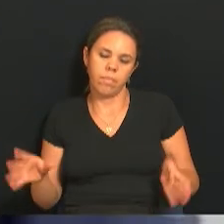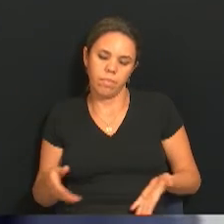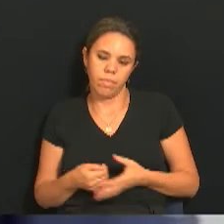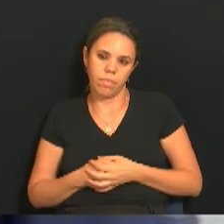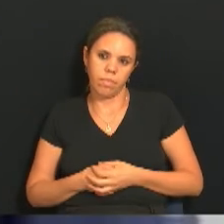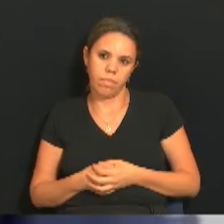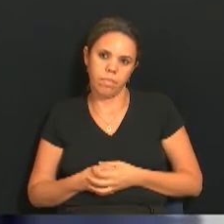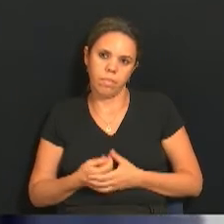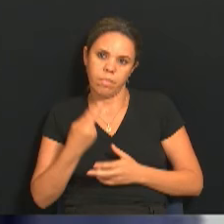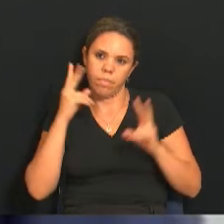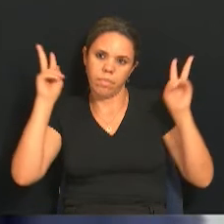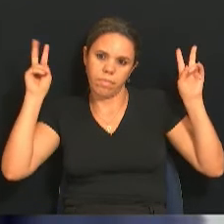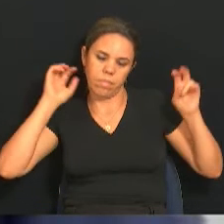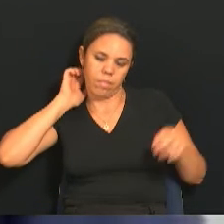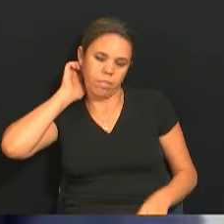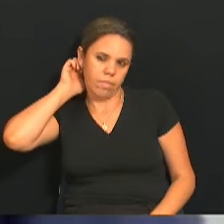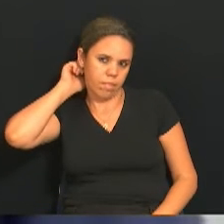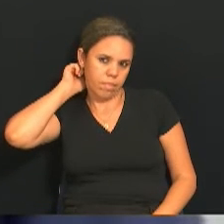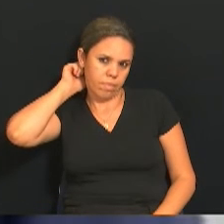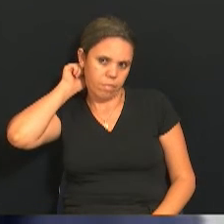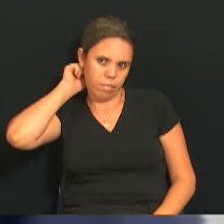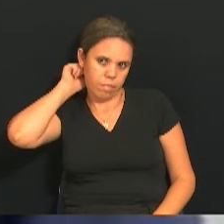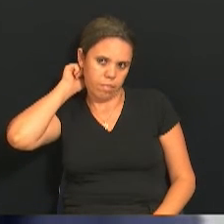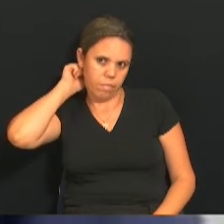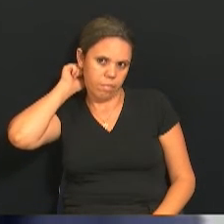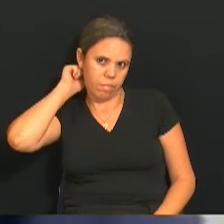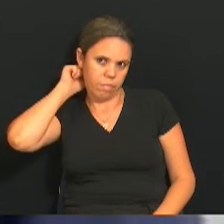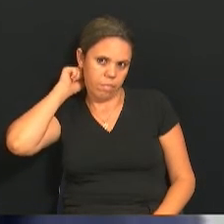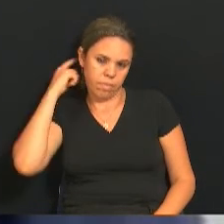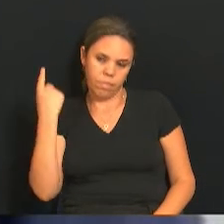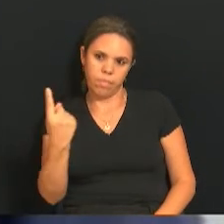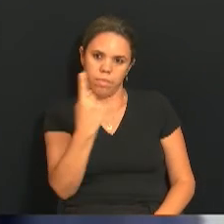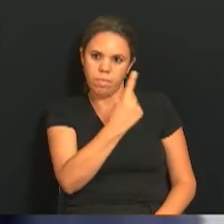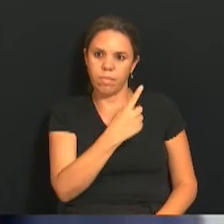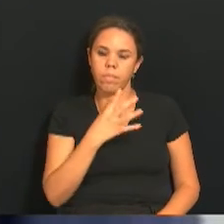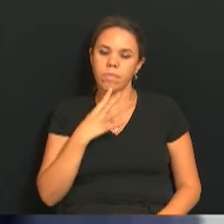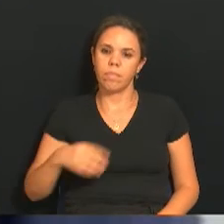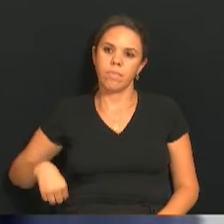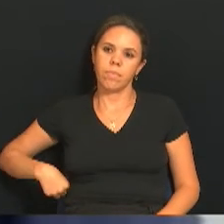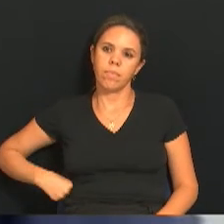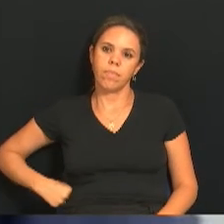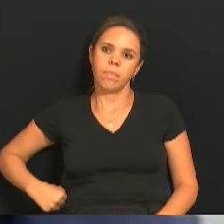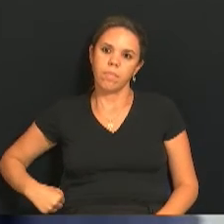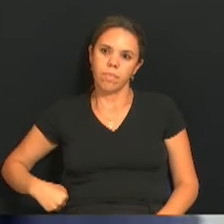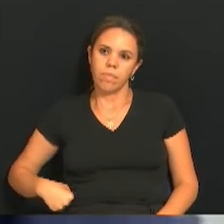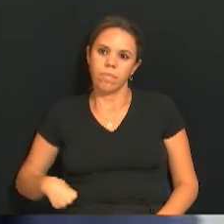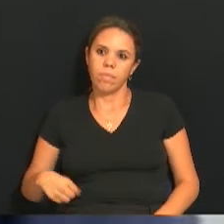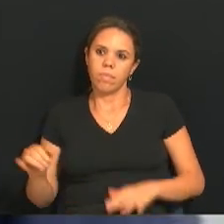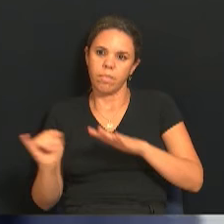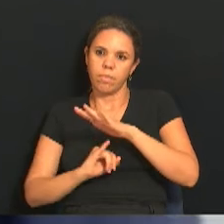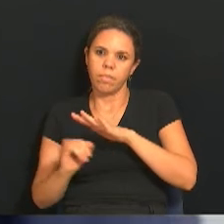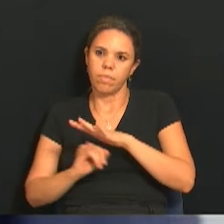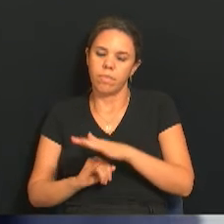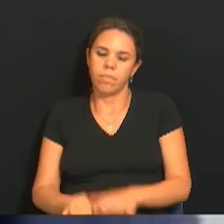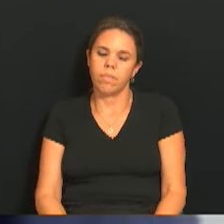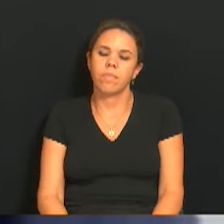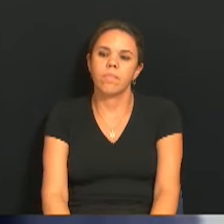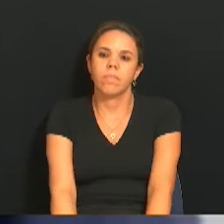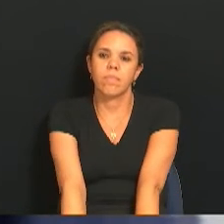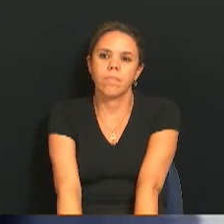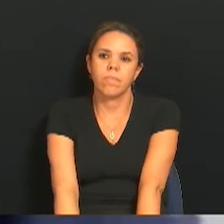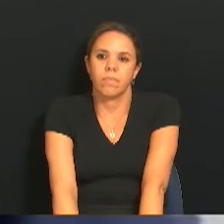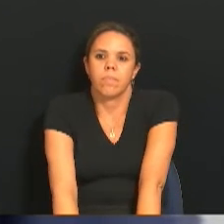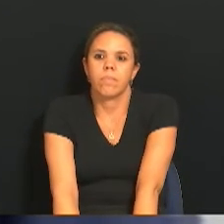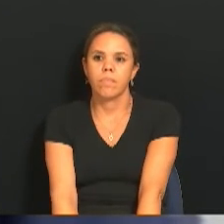sobre o tema, para que cada um conheça o que cada uma das instituições e o que a